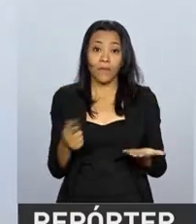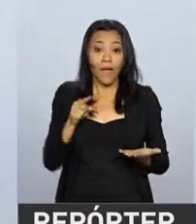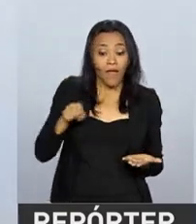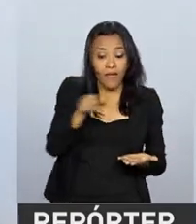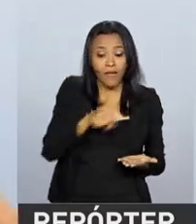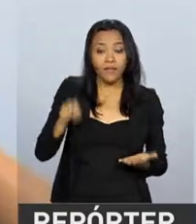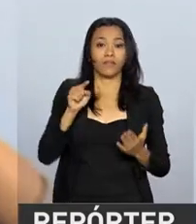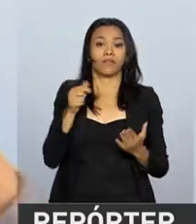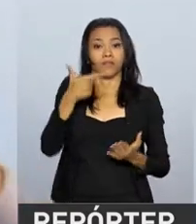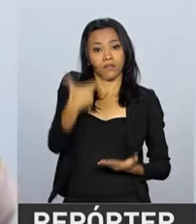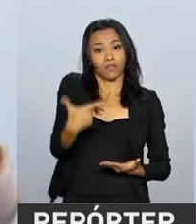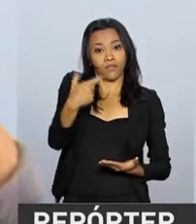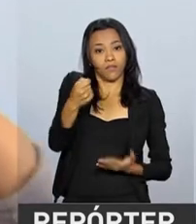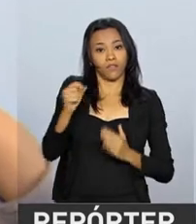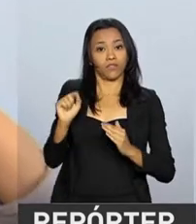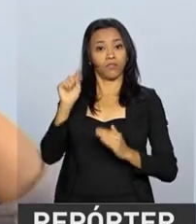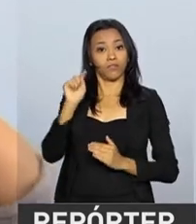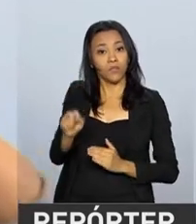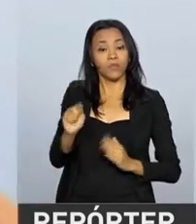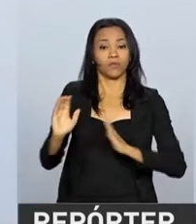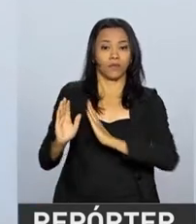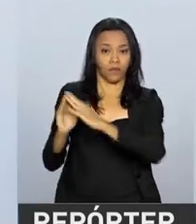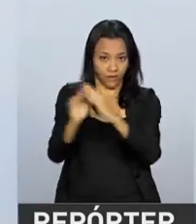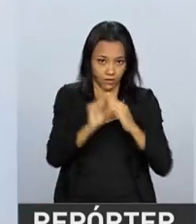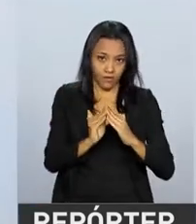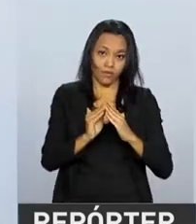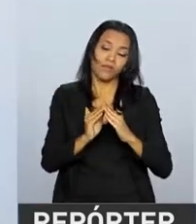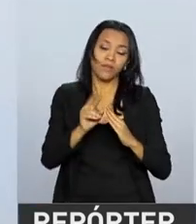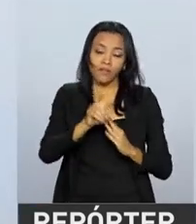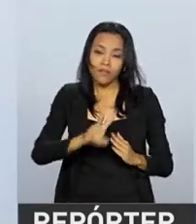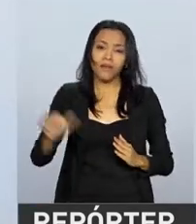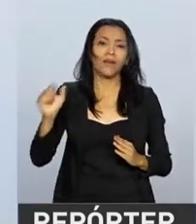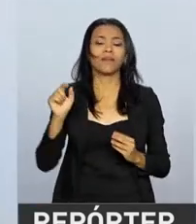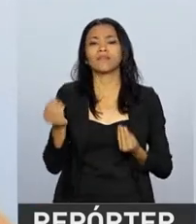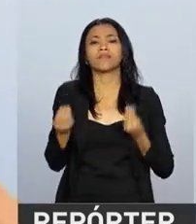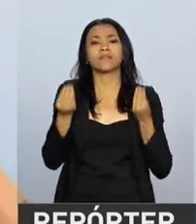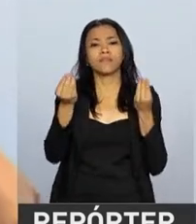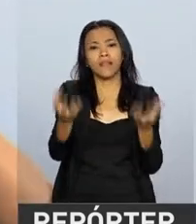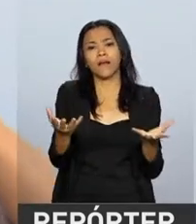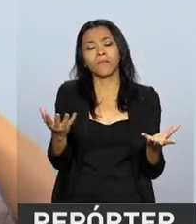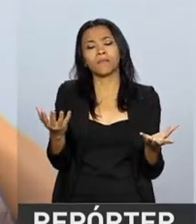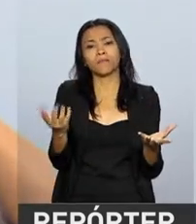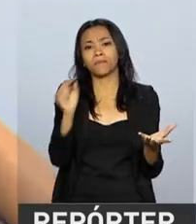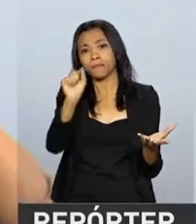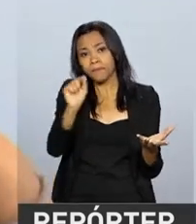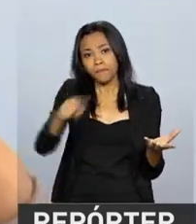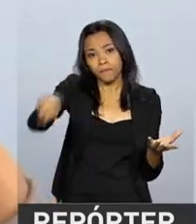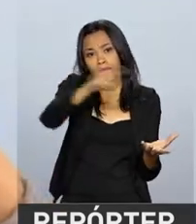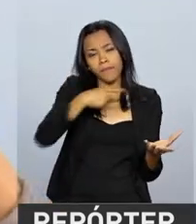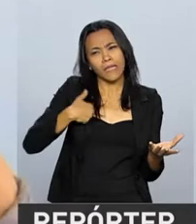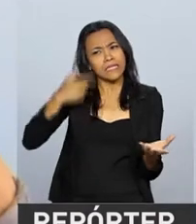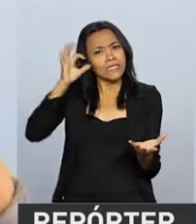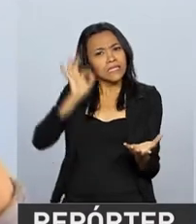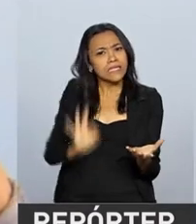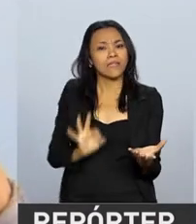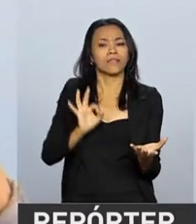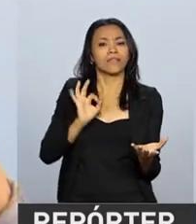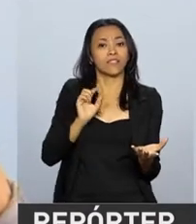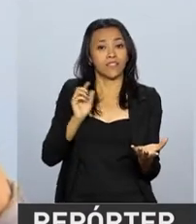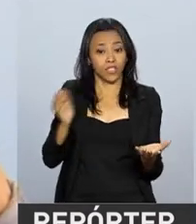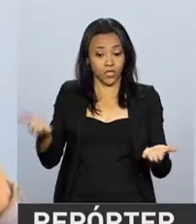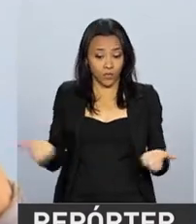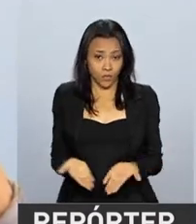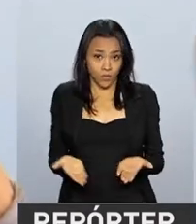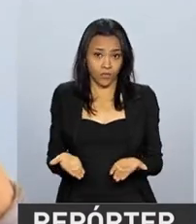mil unidades elas vão trazer não só a convicção a certeza prova de que houve